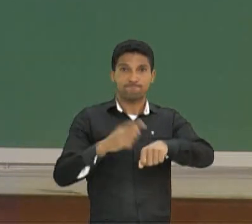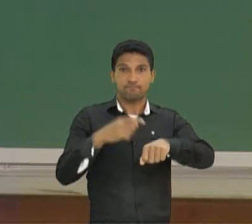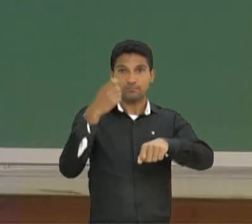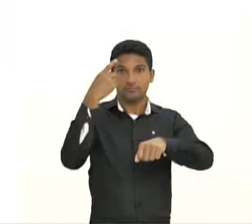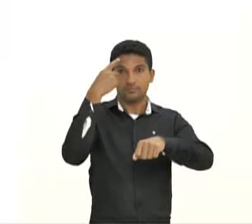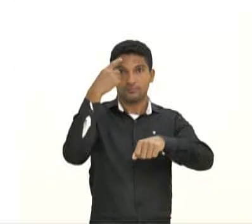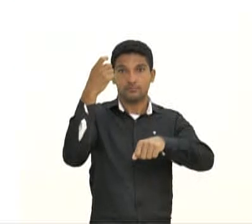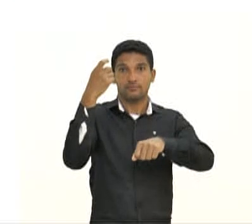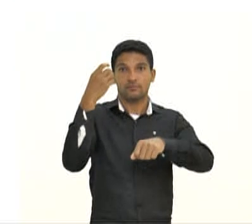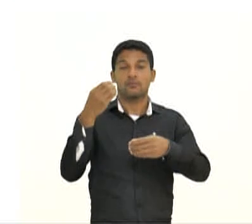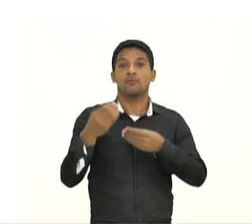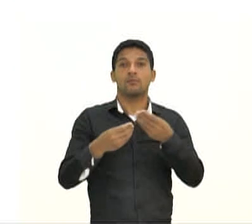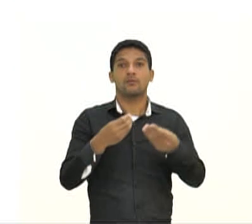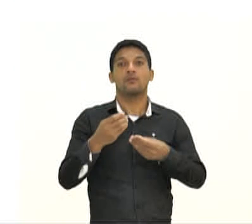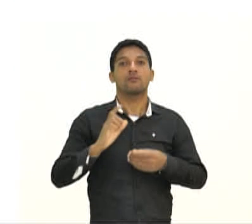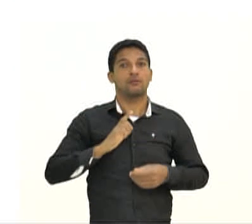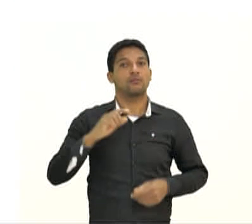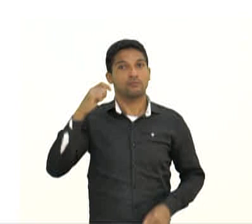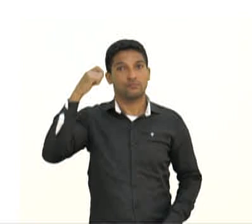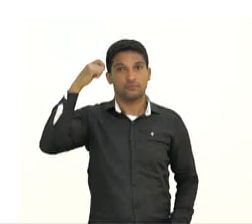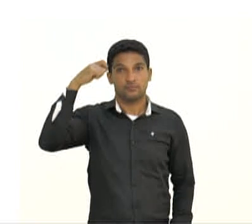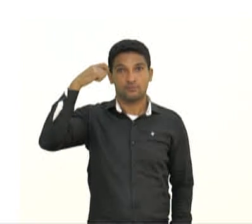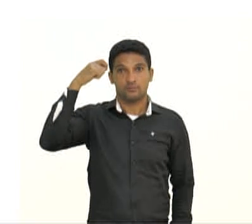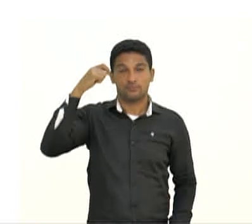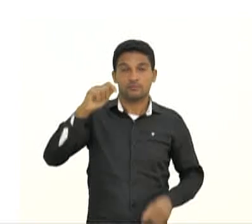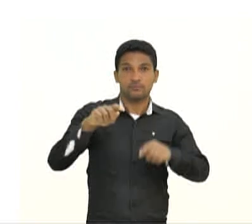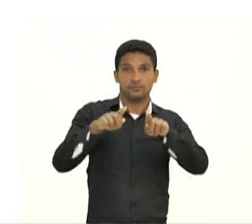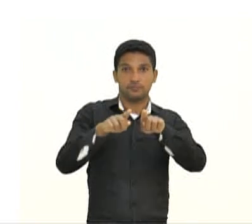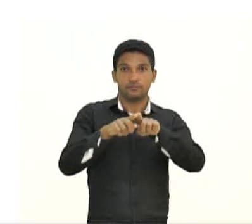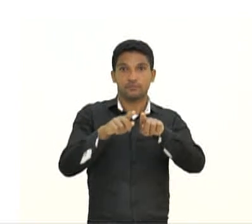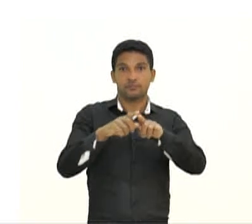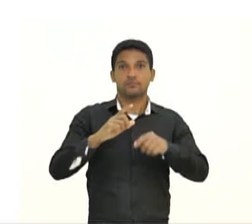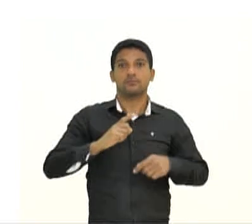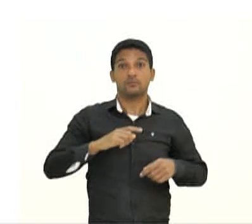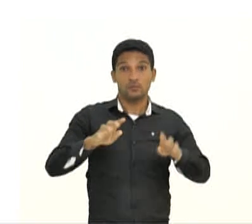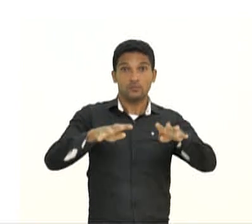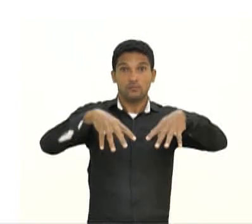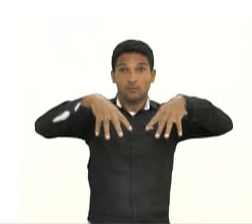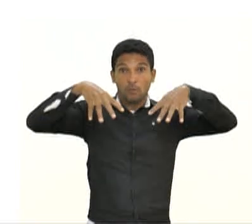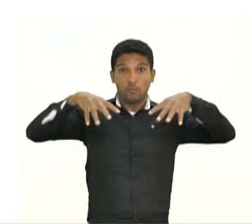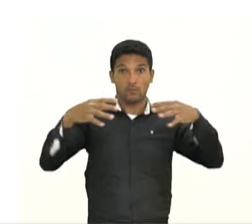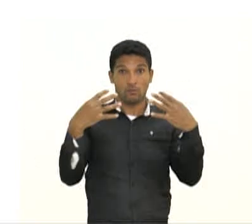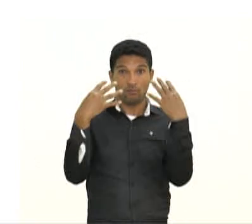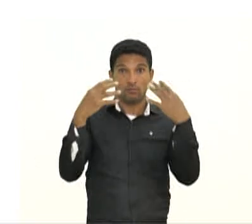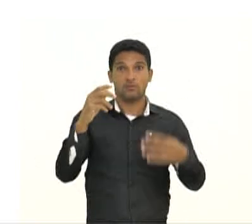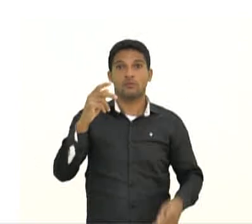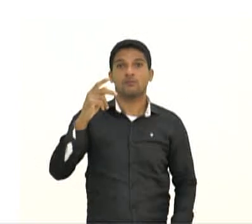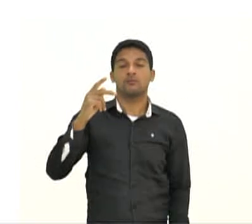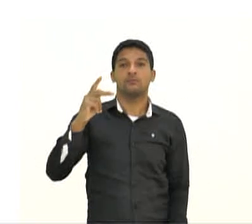atores e de público. Os jogos de improviso nos traz o foco de quem joga na criação,